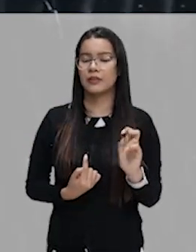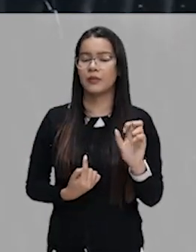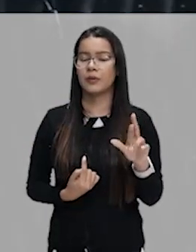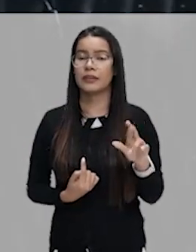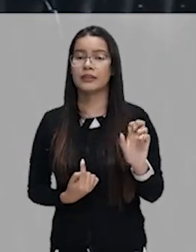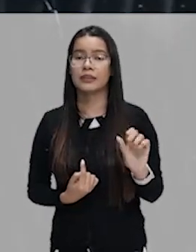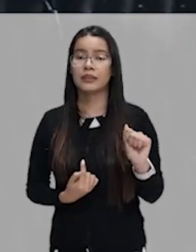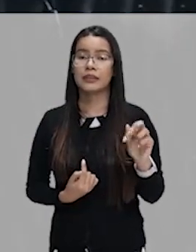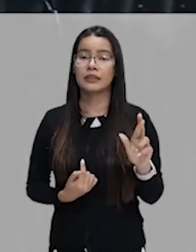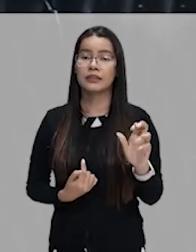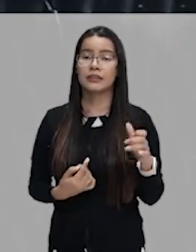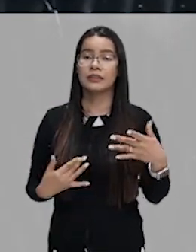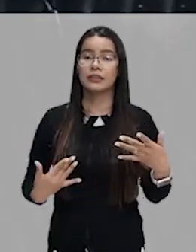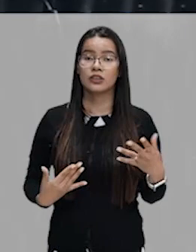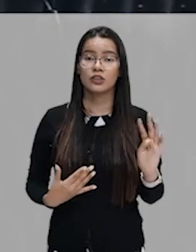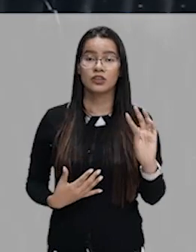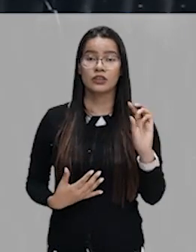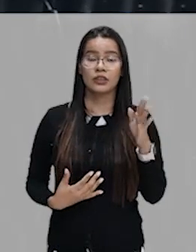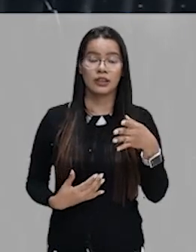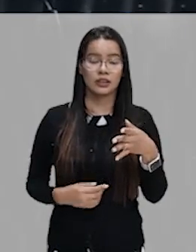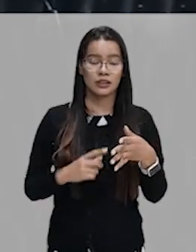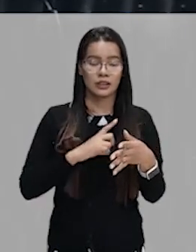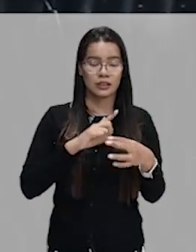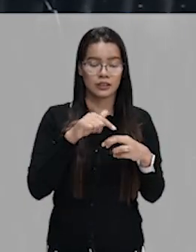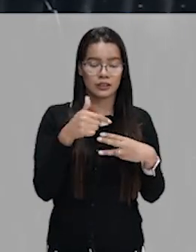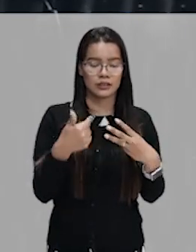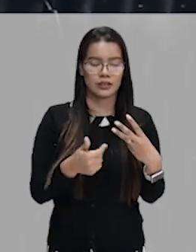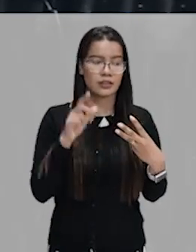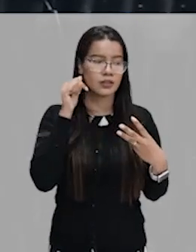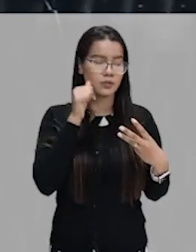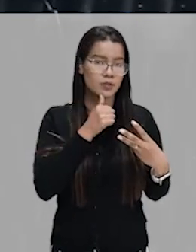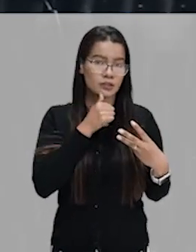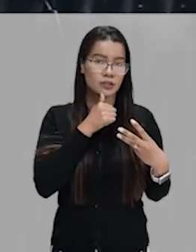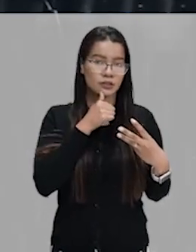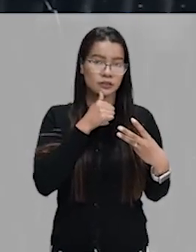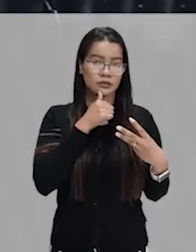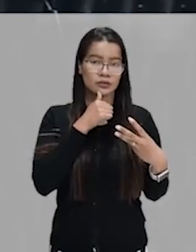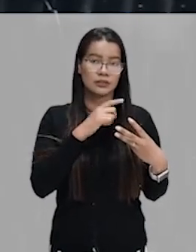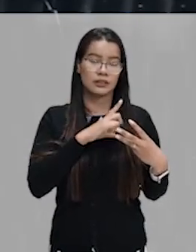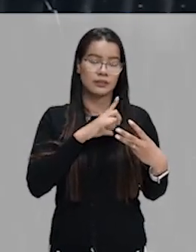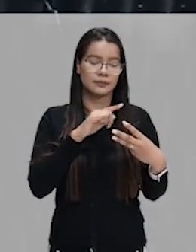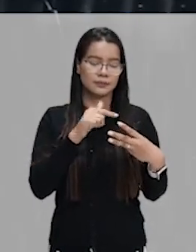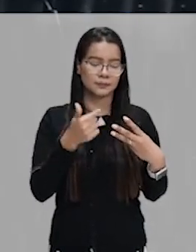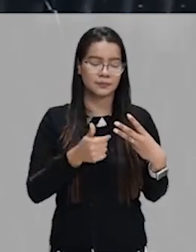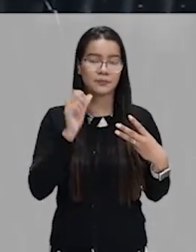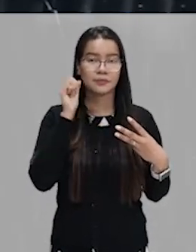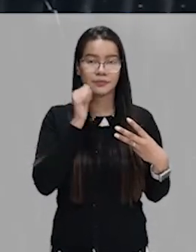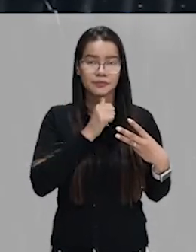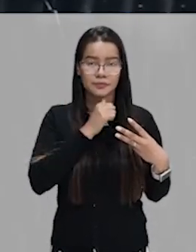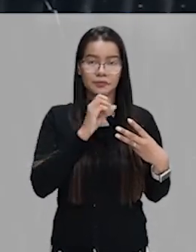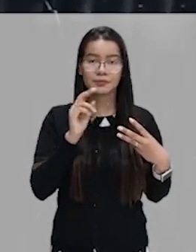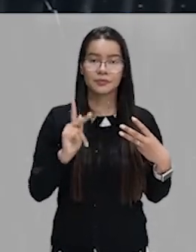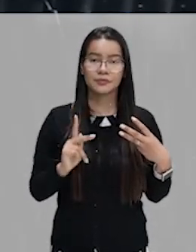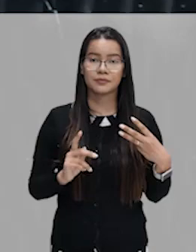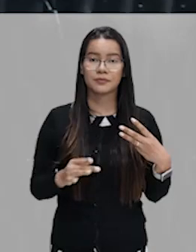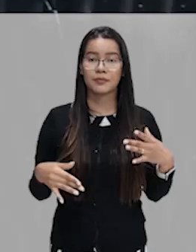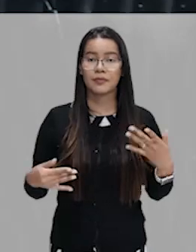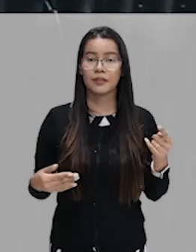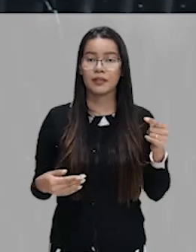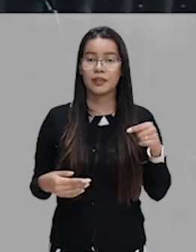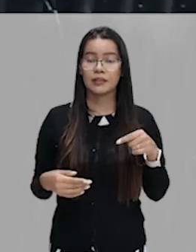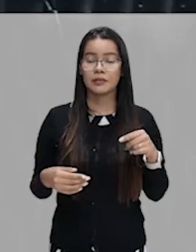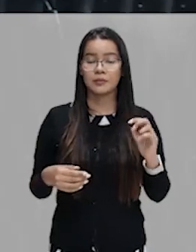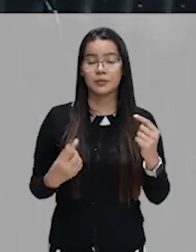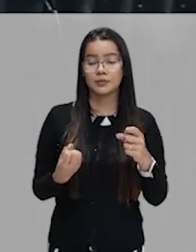3 girls. Tem 3 meninas, tá? Então, há 3 meninas. Existem 3 meninas na sala. Então, esse